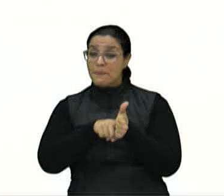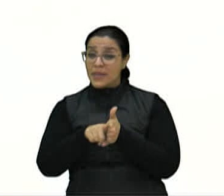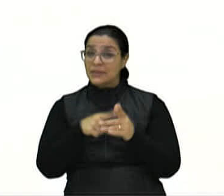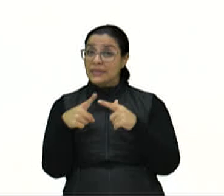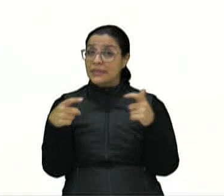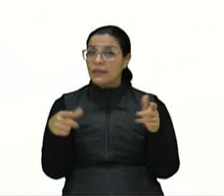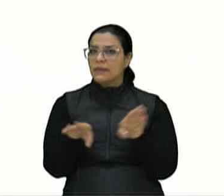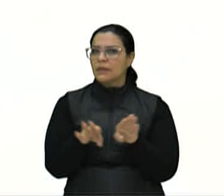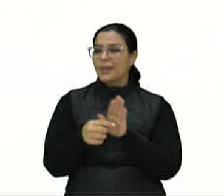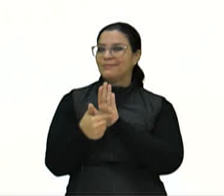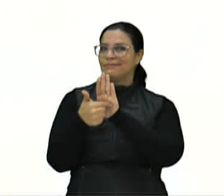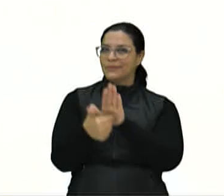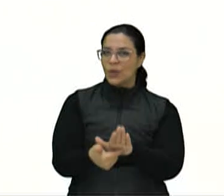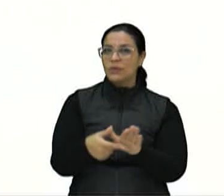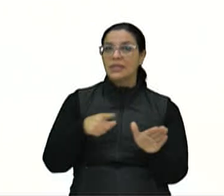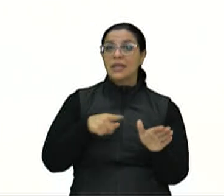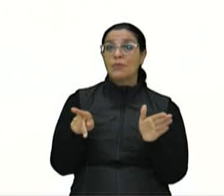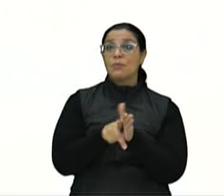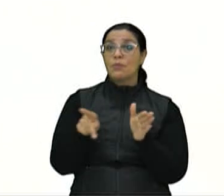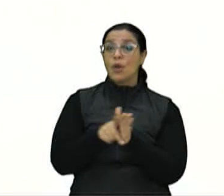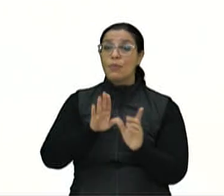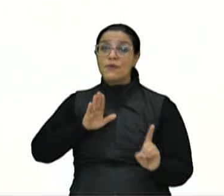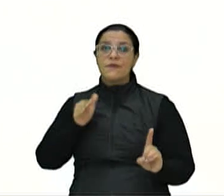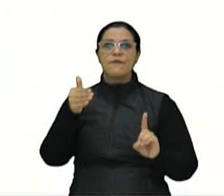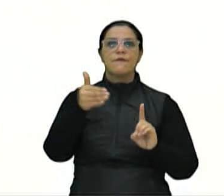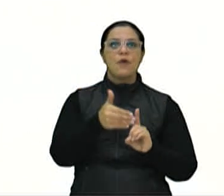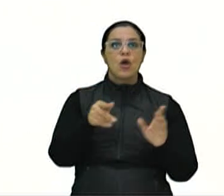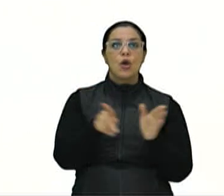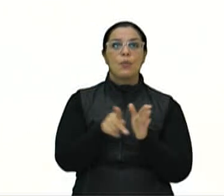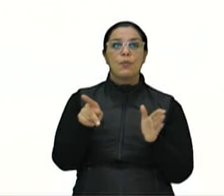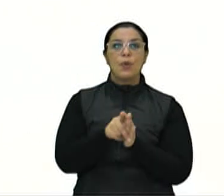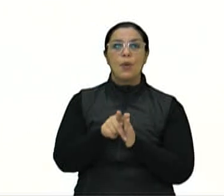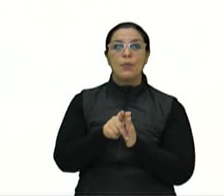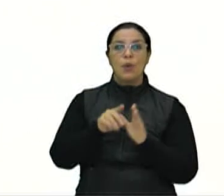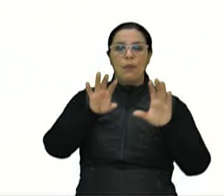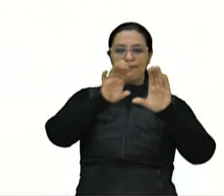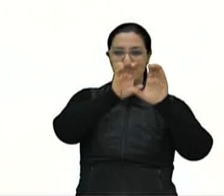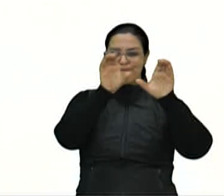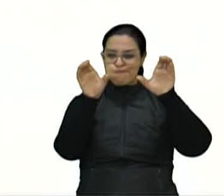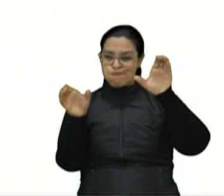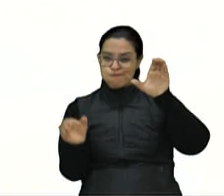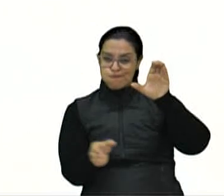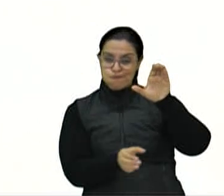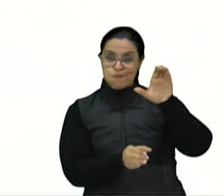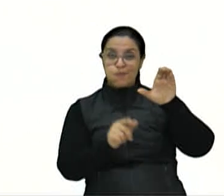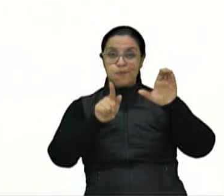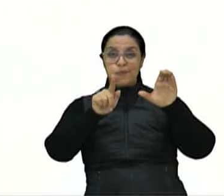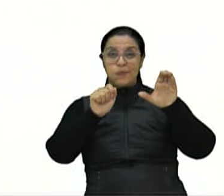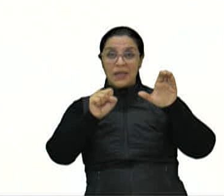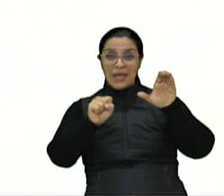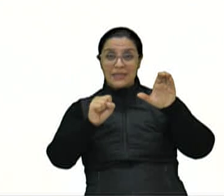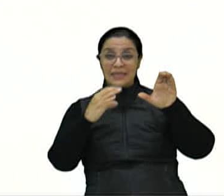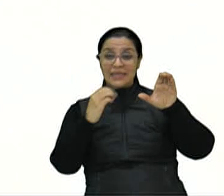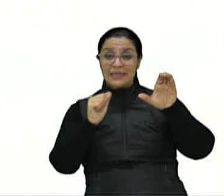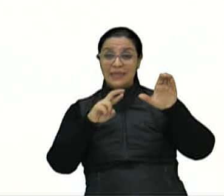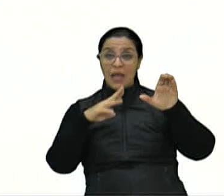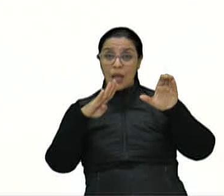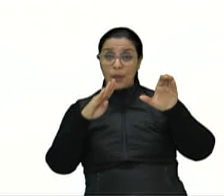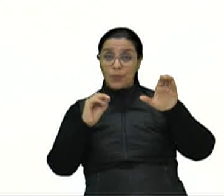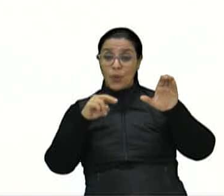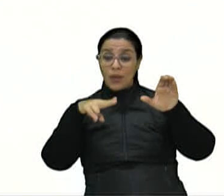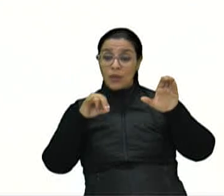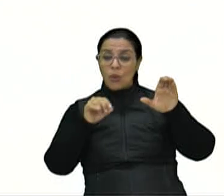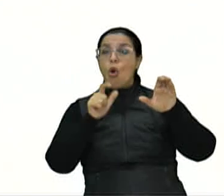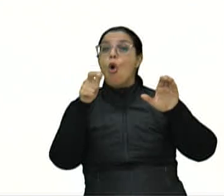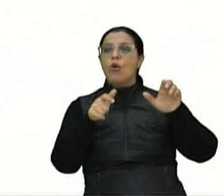que indicavam o quê? A concentração de gás carbônico, porque eu falei da química, gás carbônico, onde?